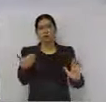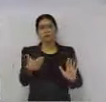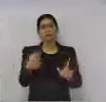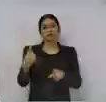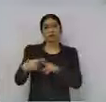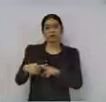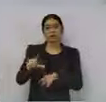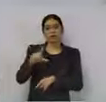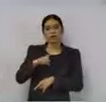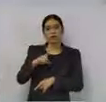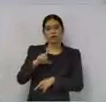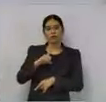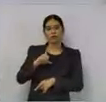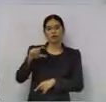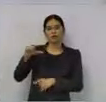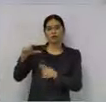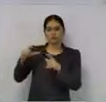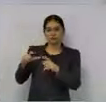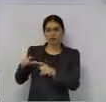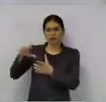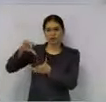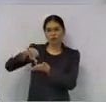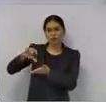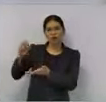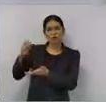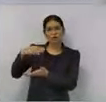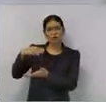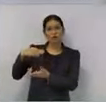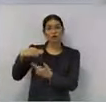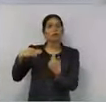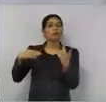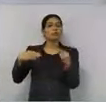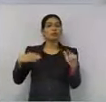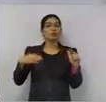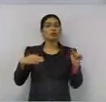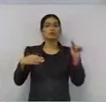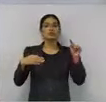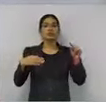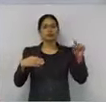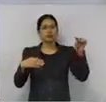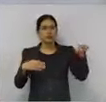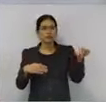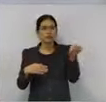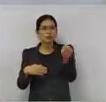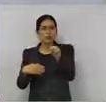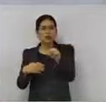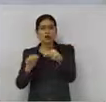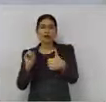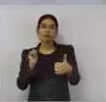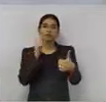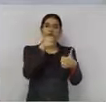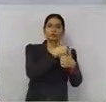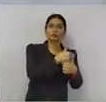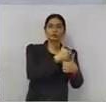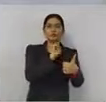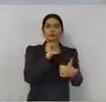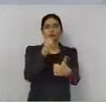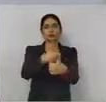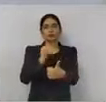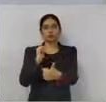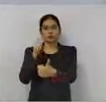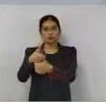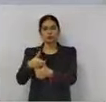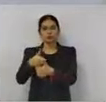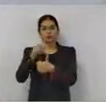mesmo tempo, todos aqueles poços que eram abastecidos, que eram, funcionavam para abastecimento da população,